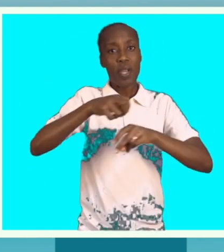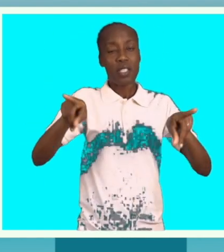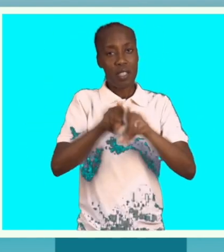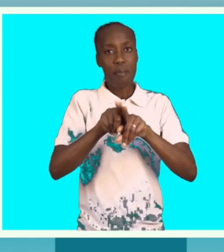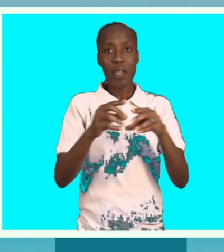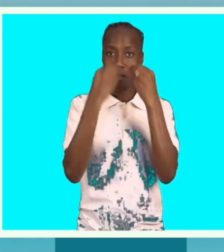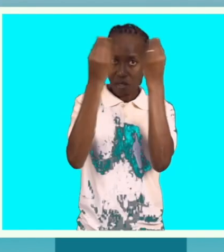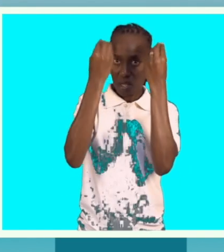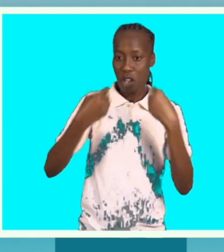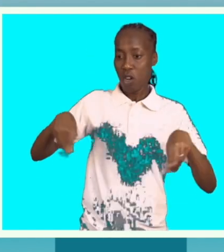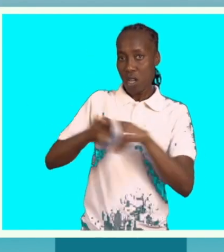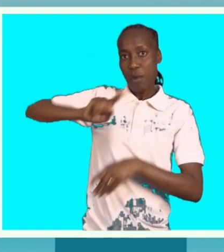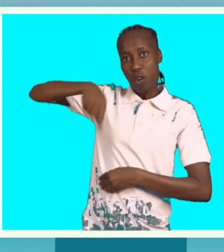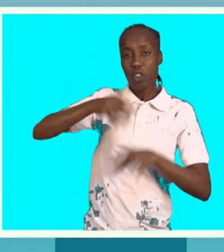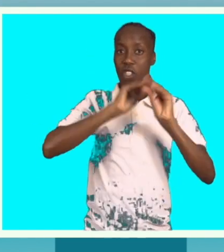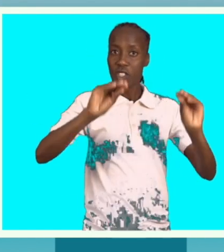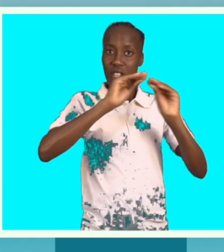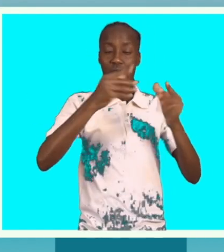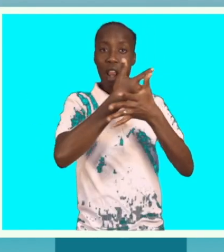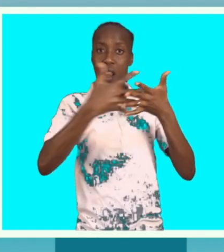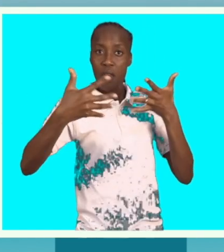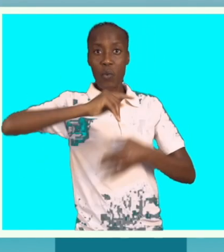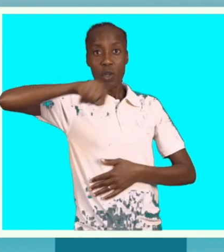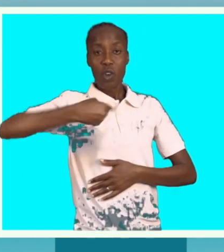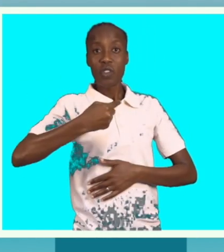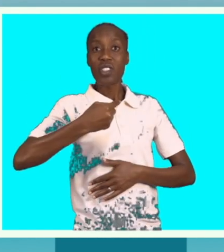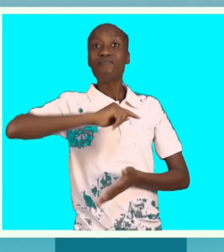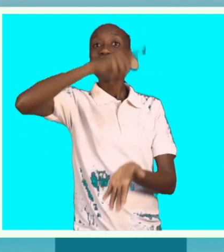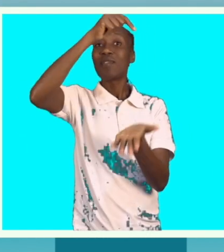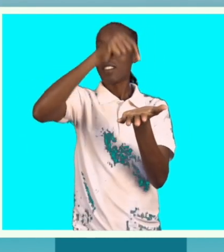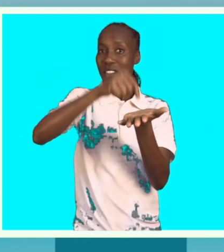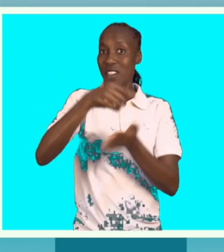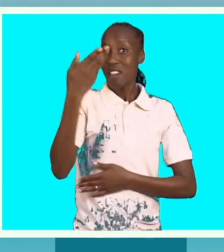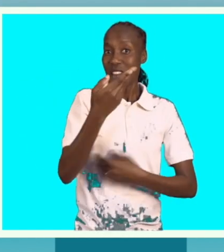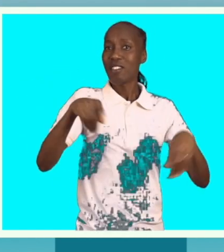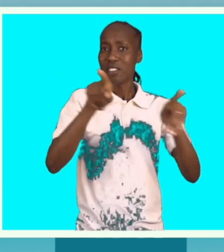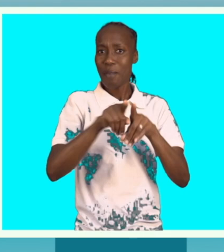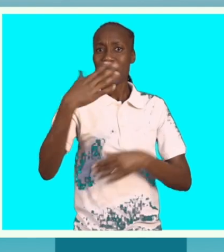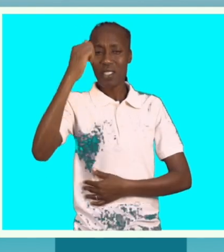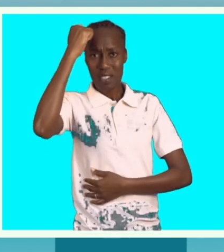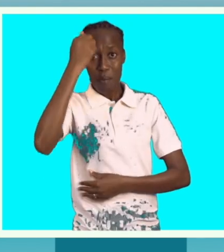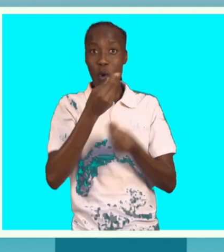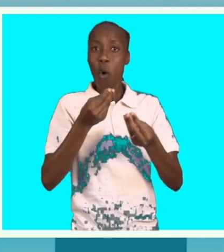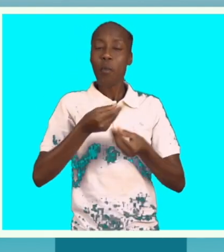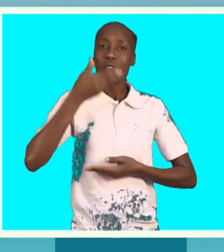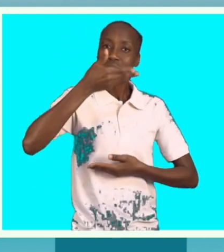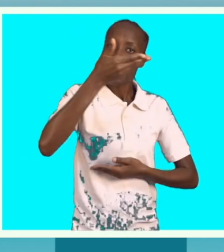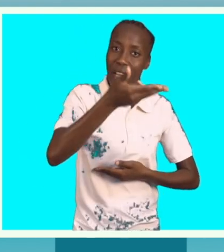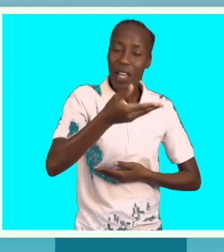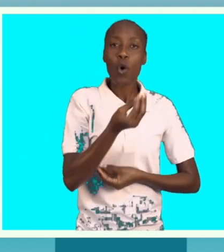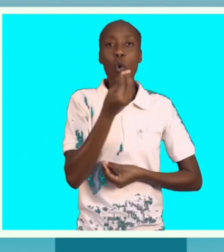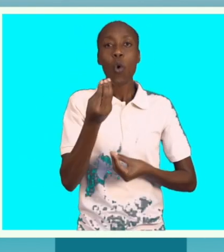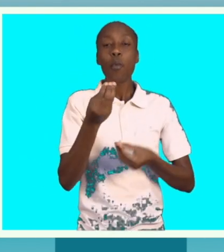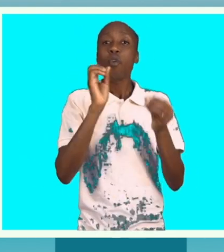conversativos. Apesar de termos perdidos com eles, eles têm um mundo de esportivismo e são bons companheiros. Aprendi a falar outra língua,